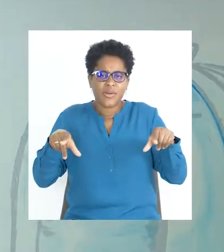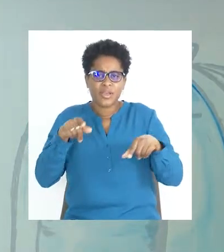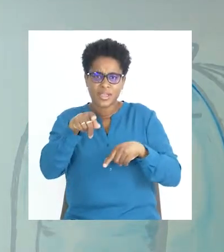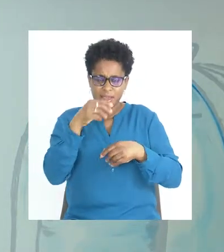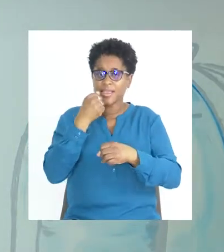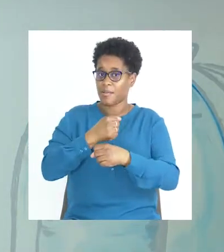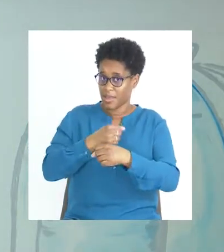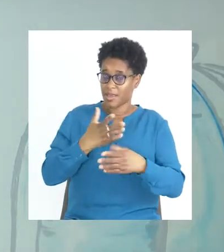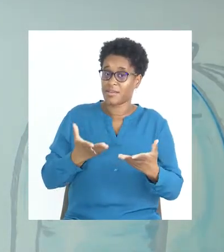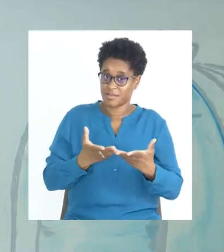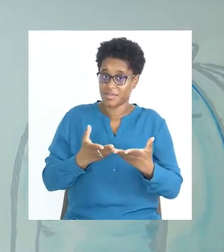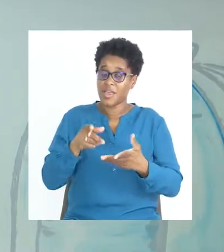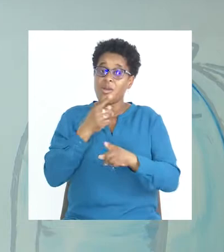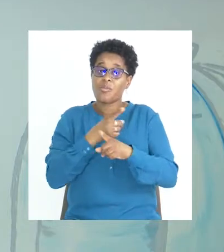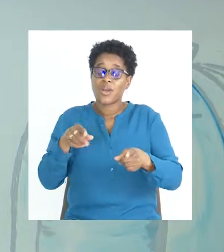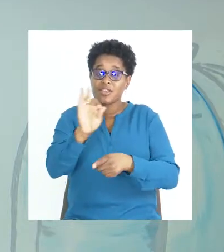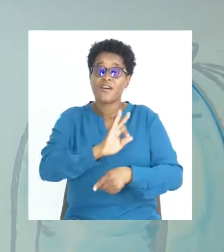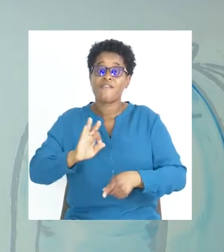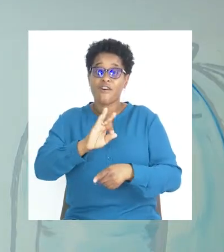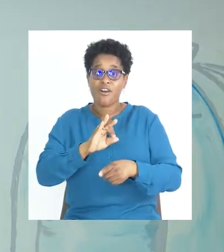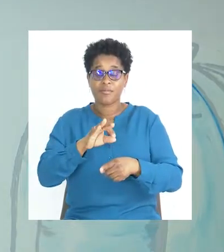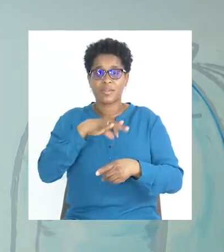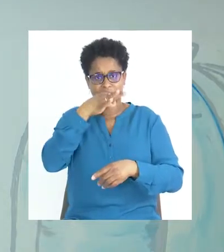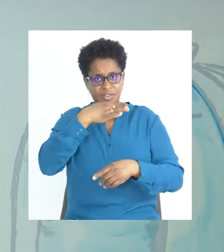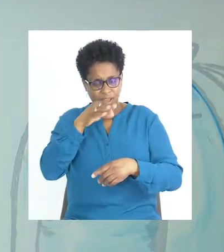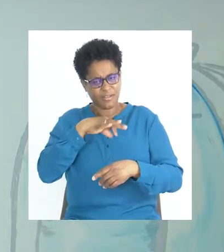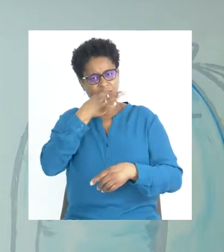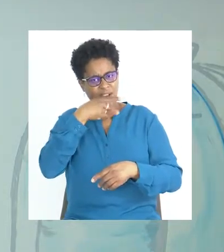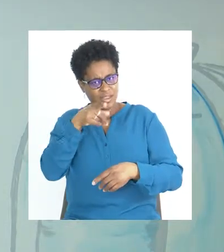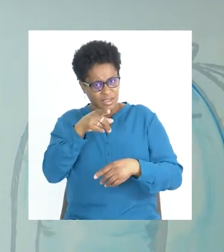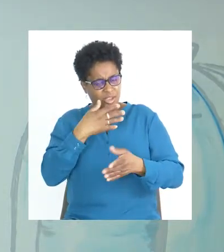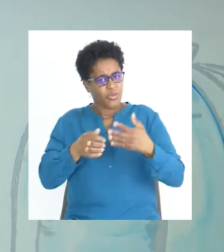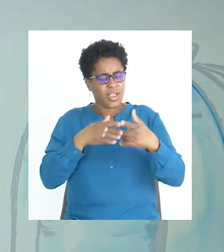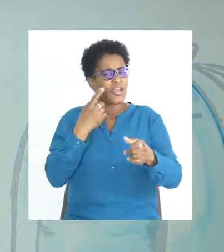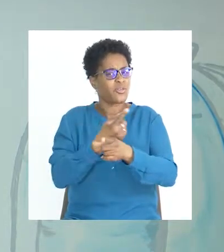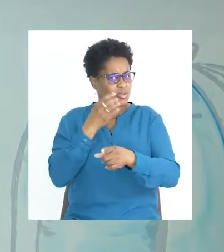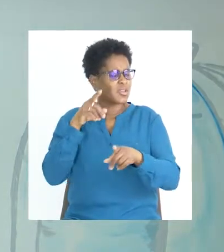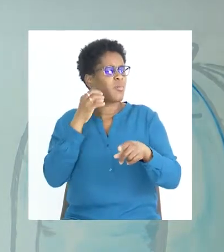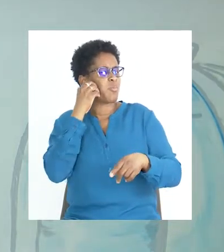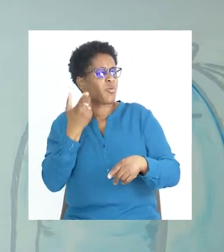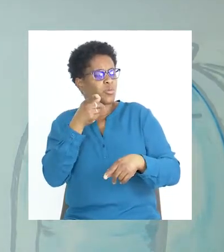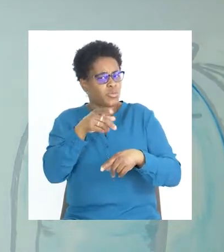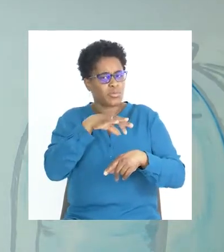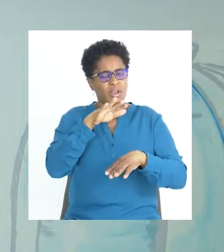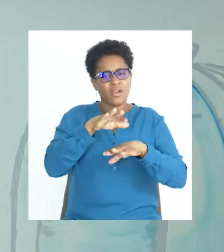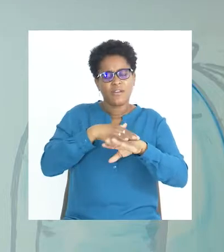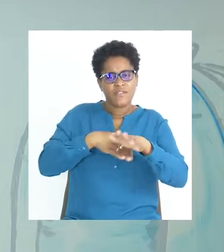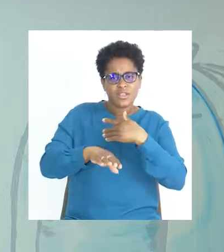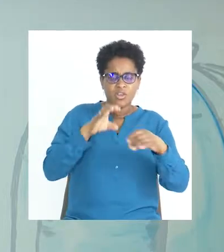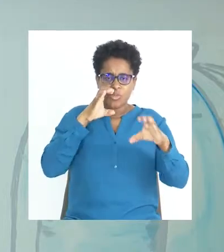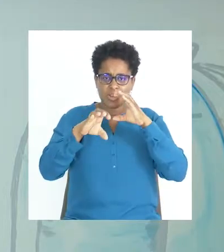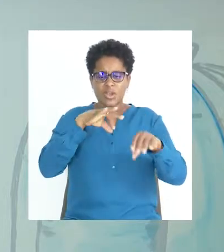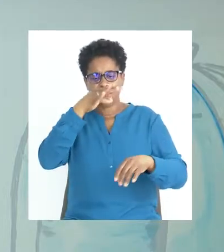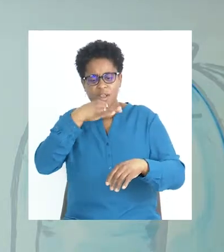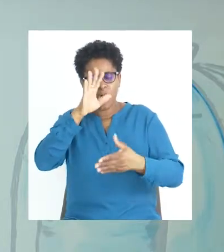aí a trabalhar. Porque essa forma de tratamento já diz qualquer coisa. É como tu a fazeres a comunicação ou a